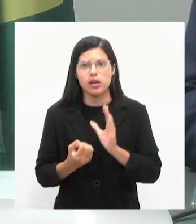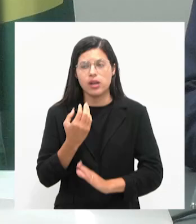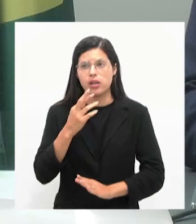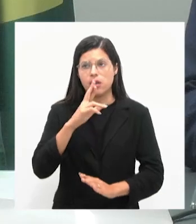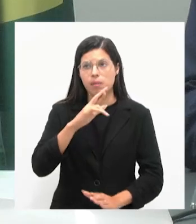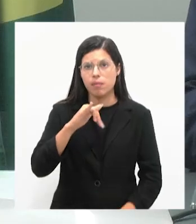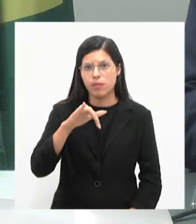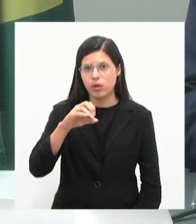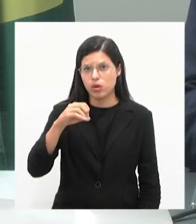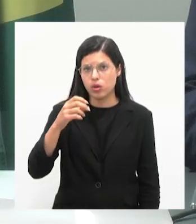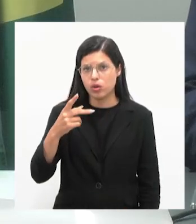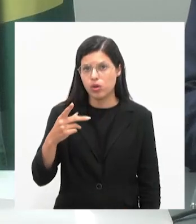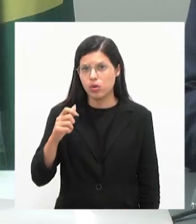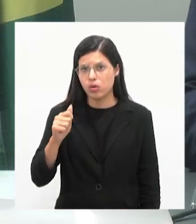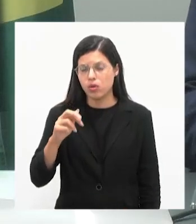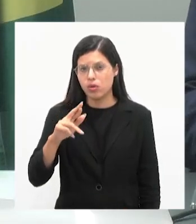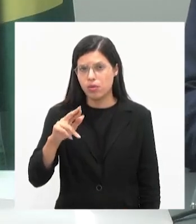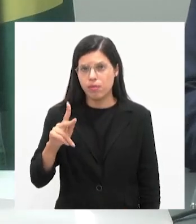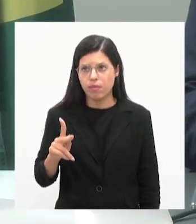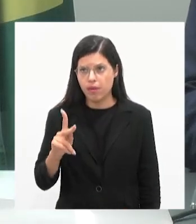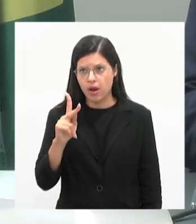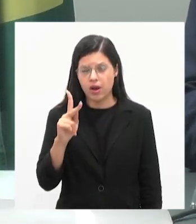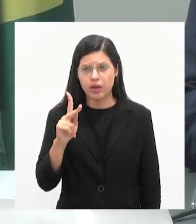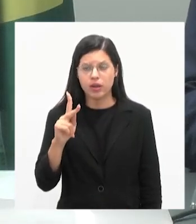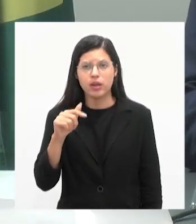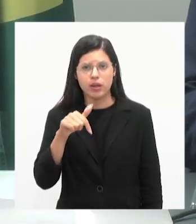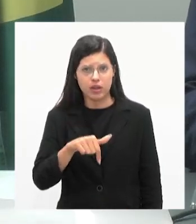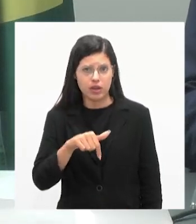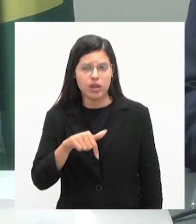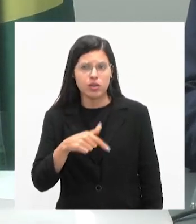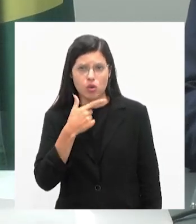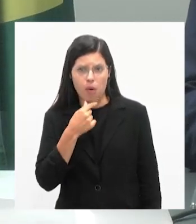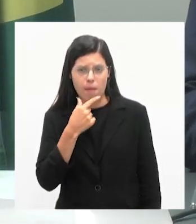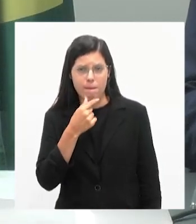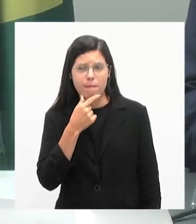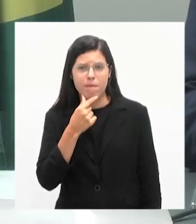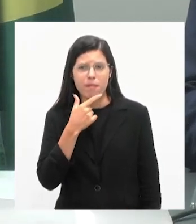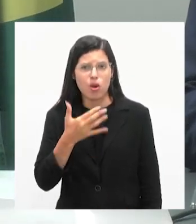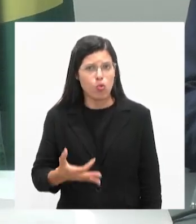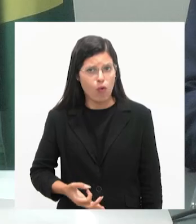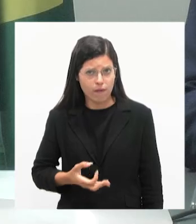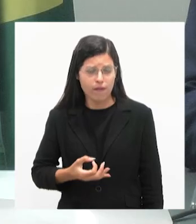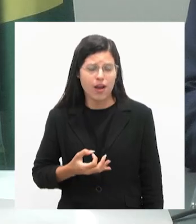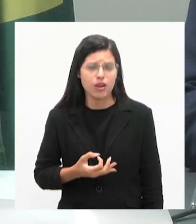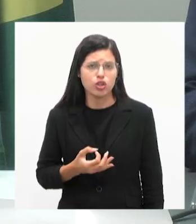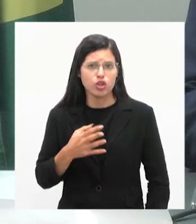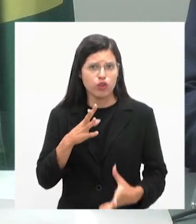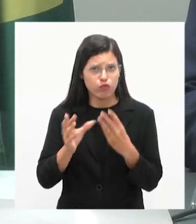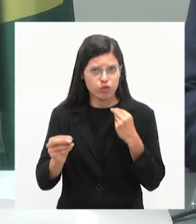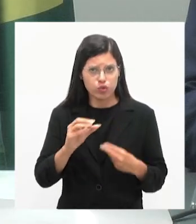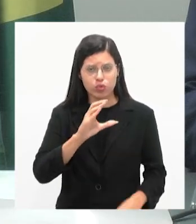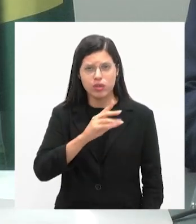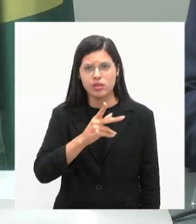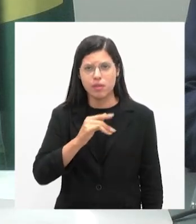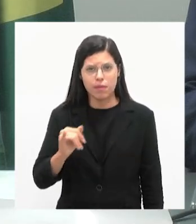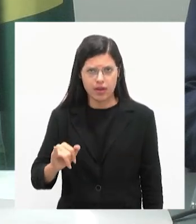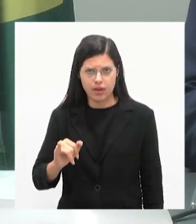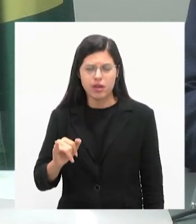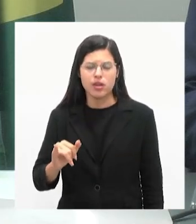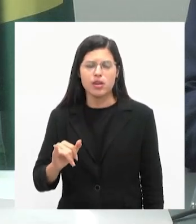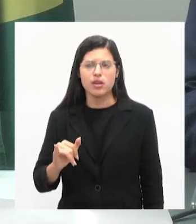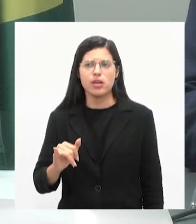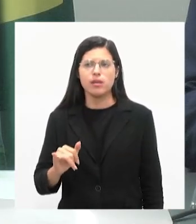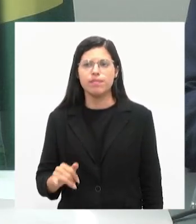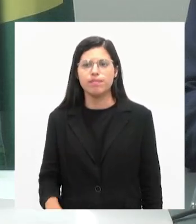aqui, frouxo, que fugiu da CPI, Jorge Esteves, frouxo, que o homem mata no peito as suas atitudes, é um frouxo, que começa